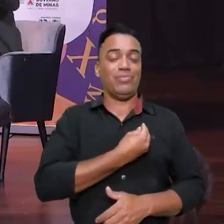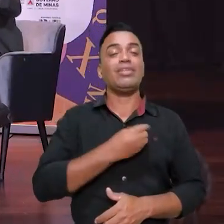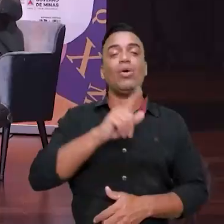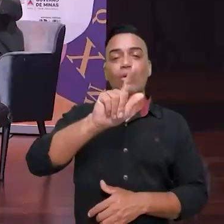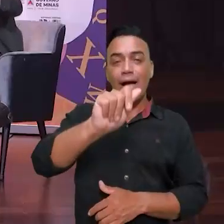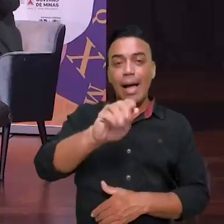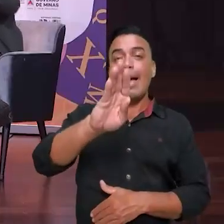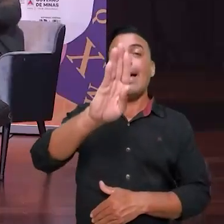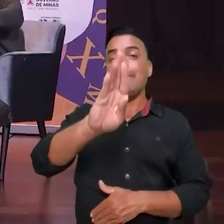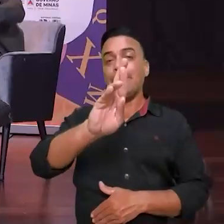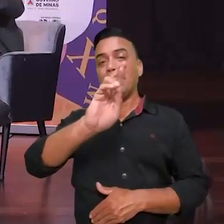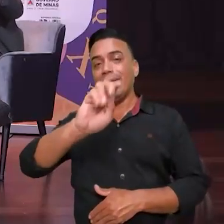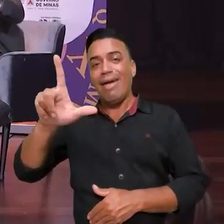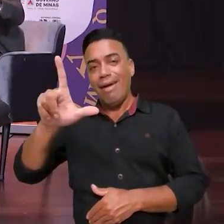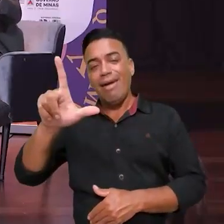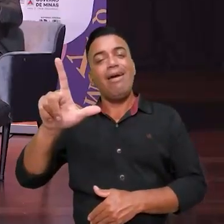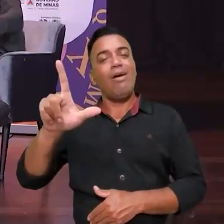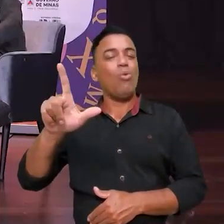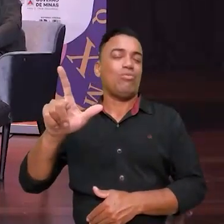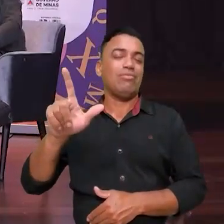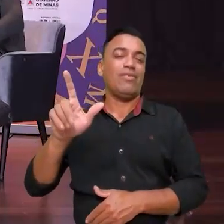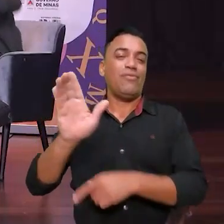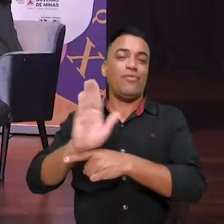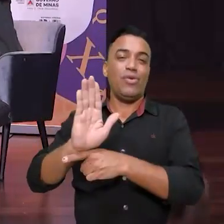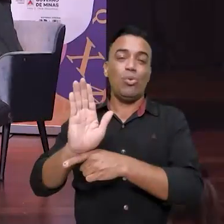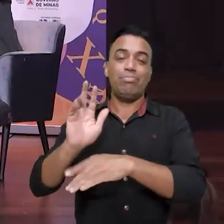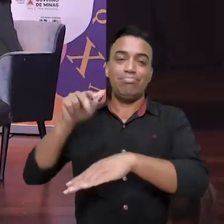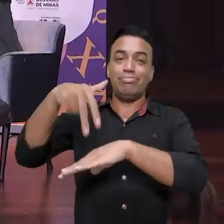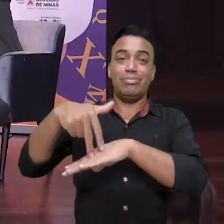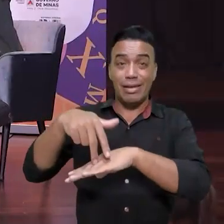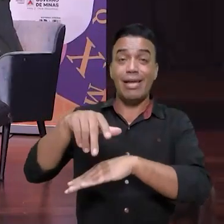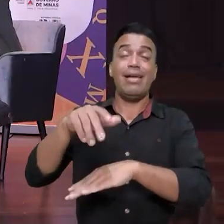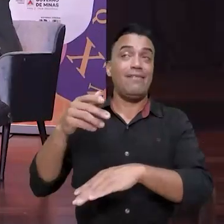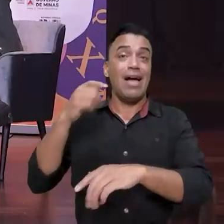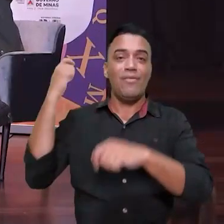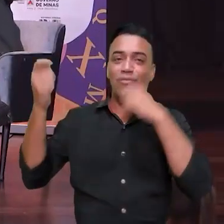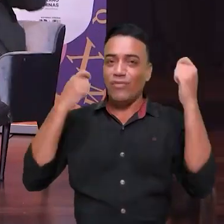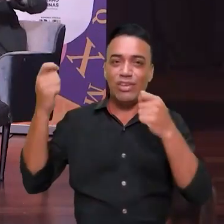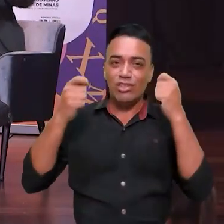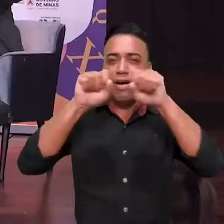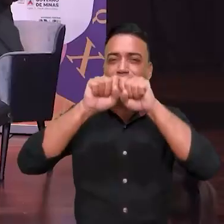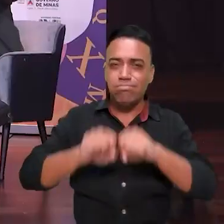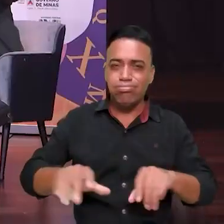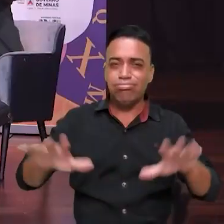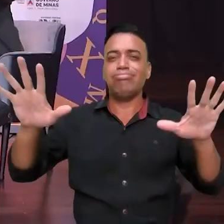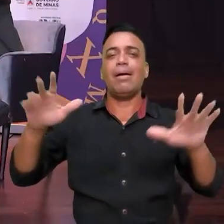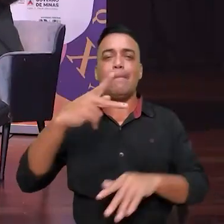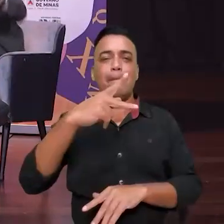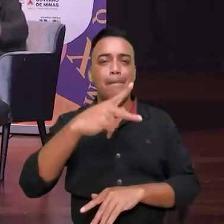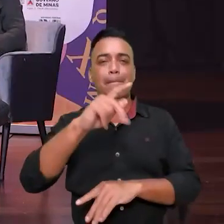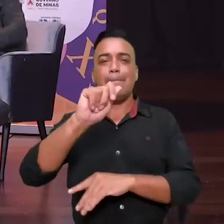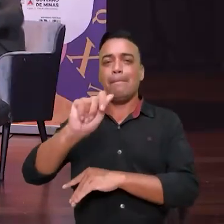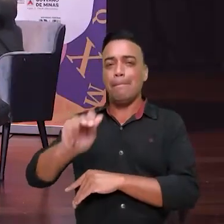parte de Onde Nos Perdemos, está no YouTube, é um filme, um longa, que Gabriel vive prometendo que vai para os festivais, que vai para o mundo aí com a Paulinha, com